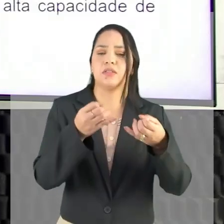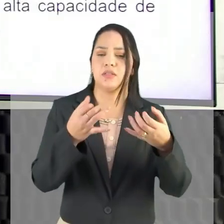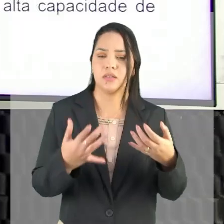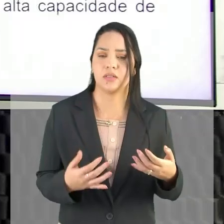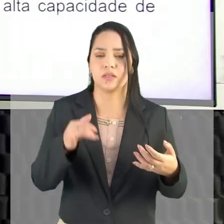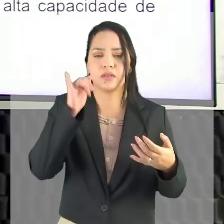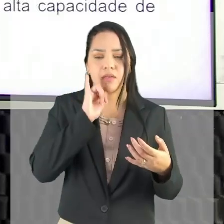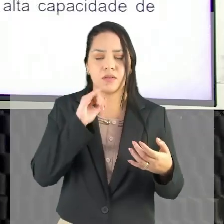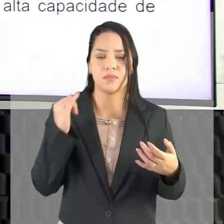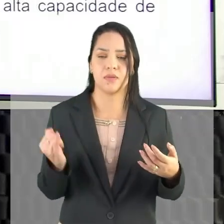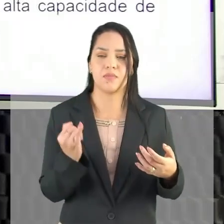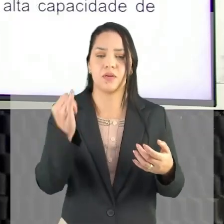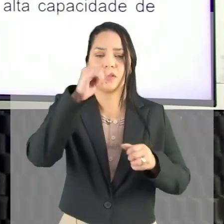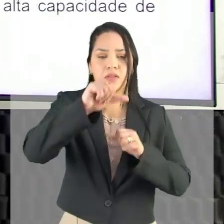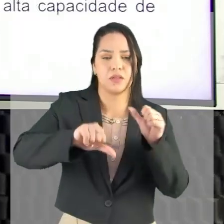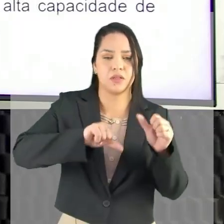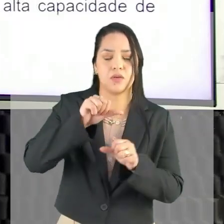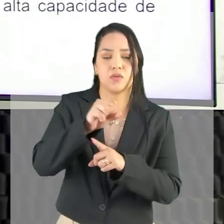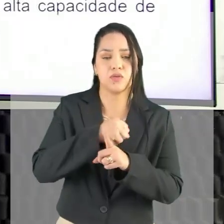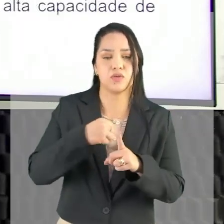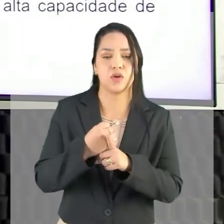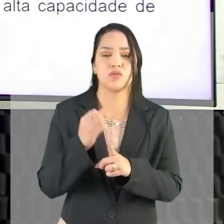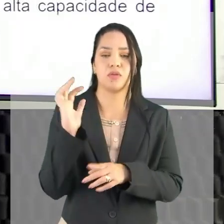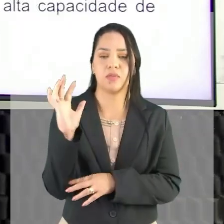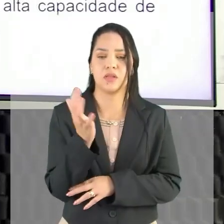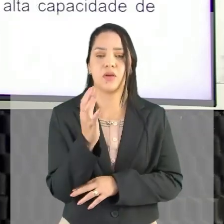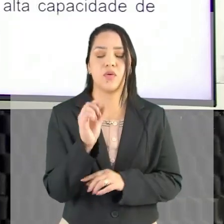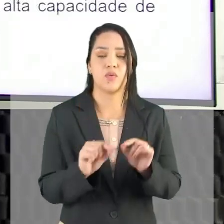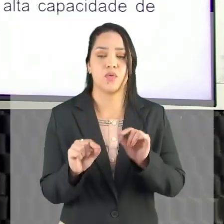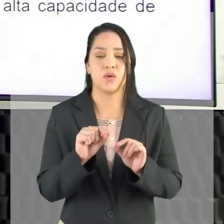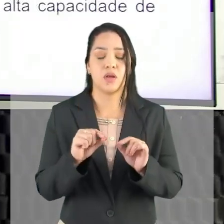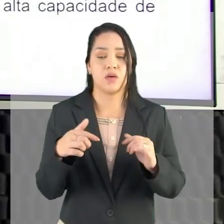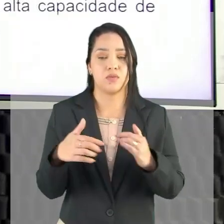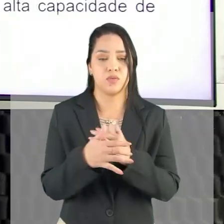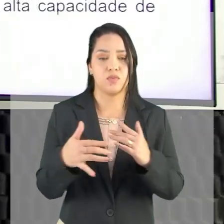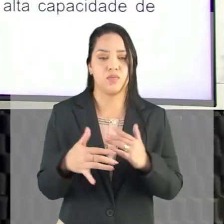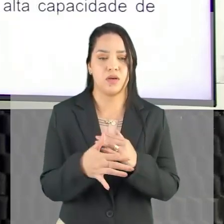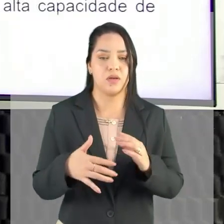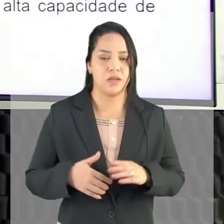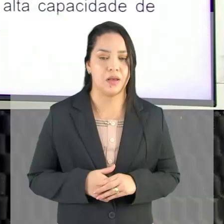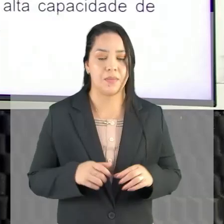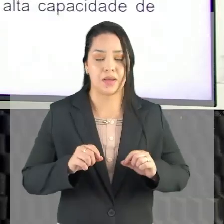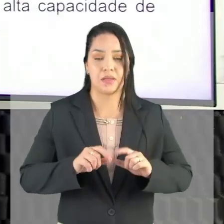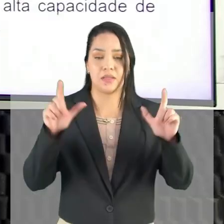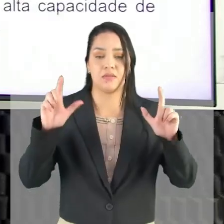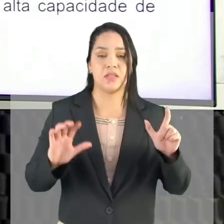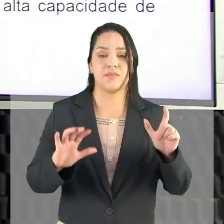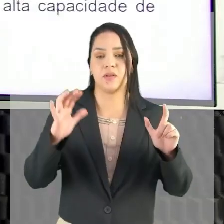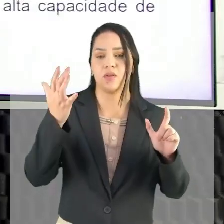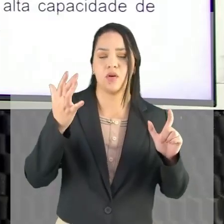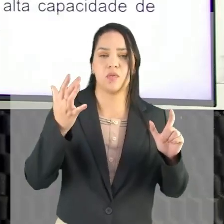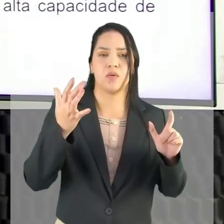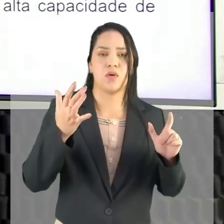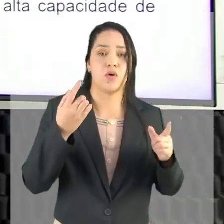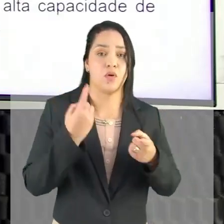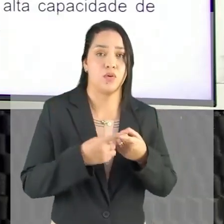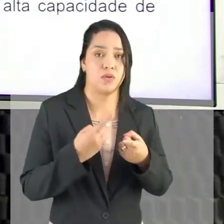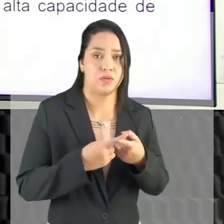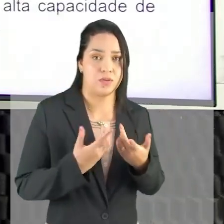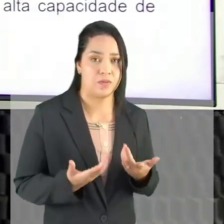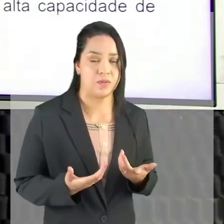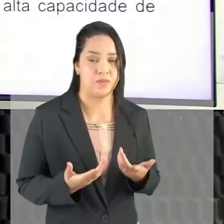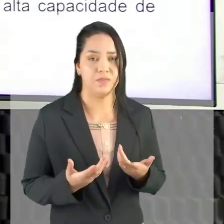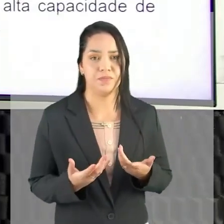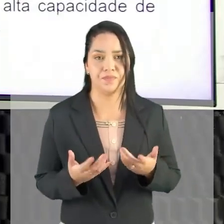uma importante alteração socioambiental comum aos centros urbanos. A maximização desse fenômeno